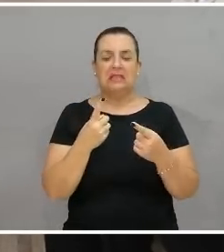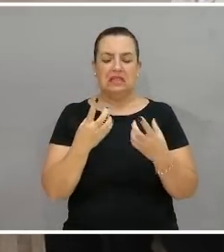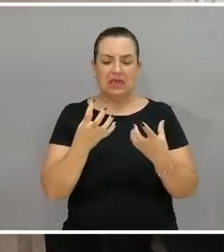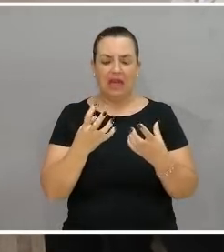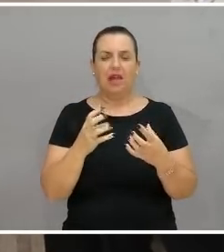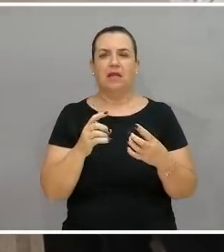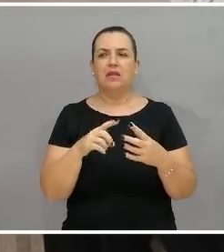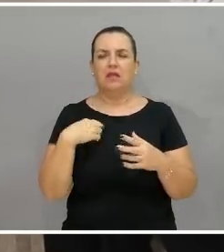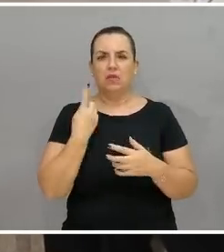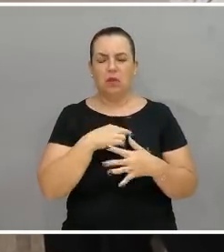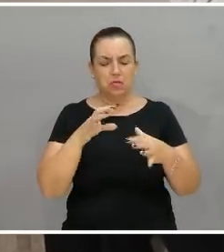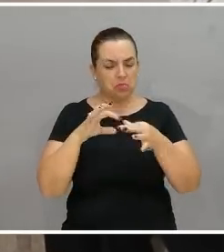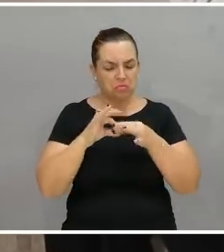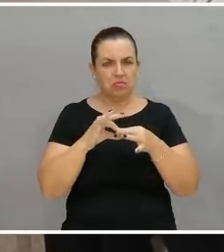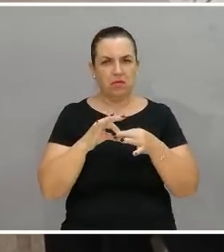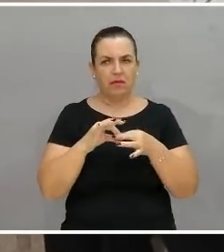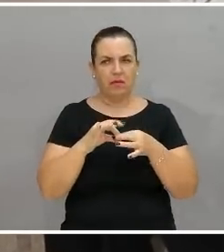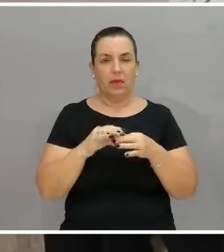quantos Jesus chama?